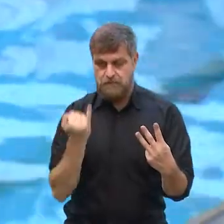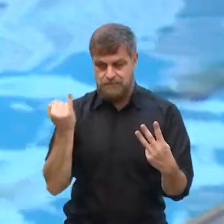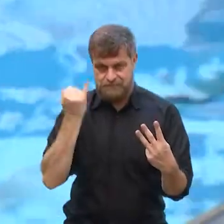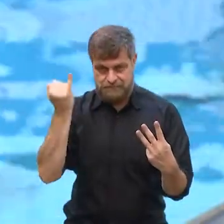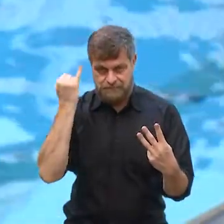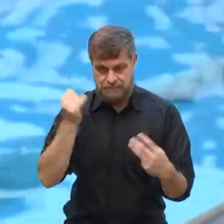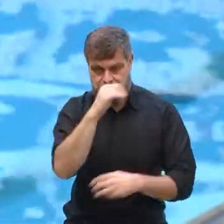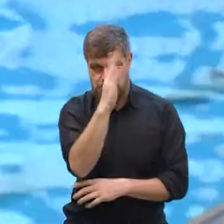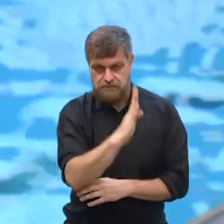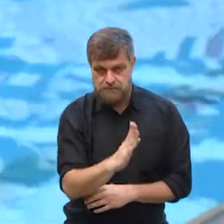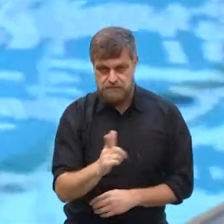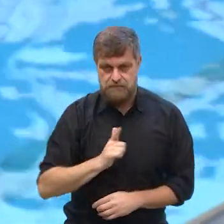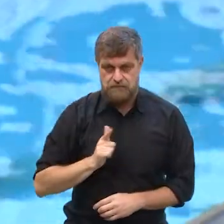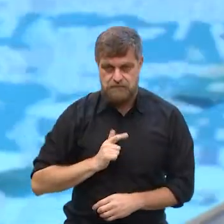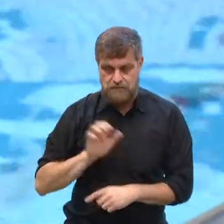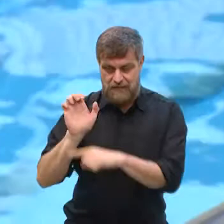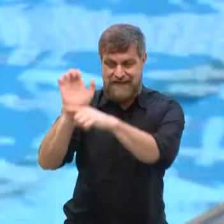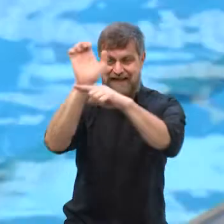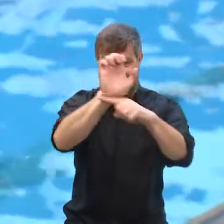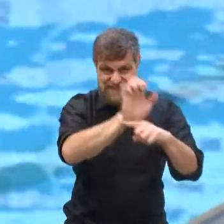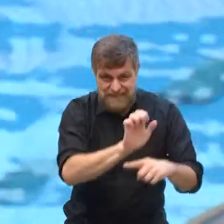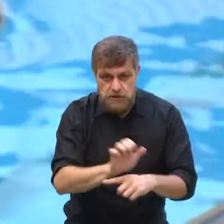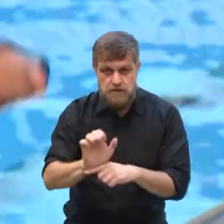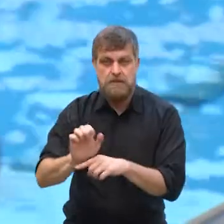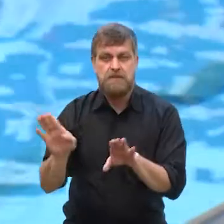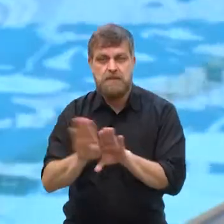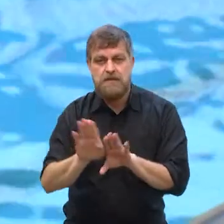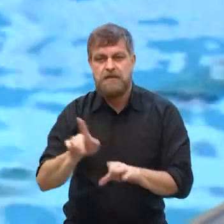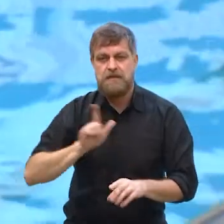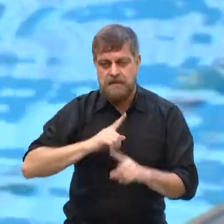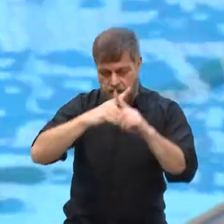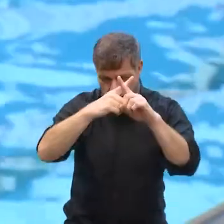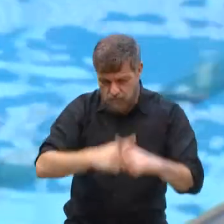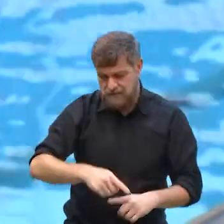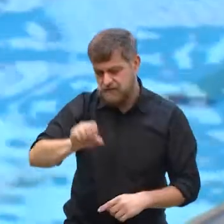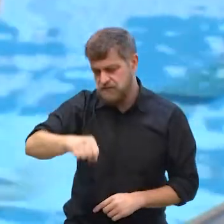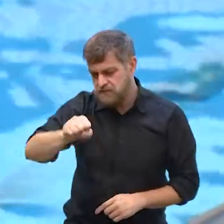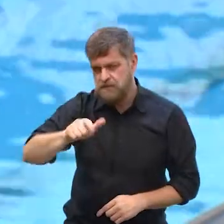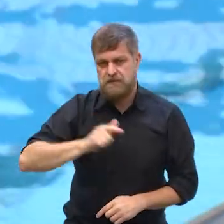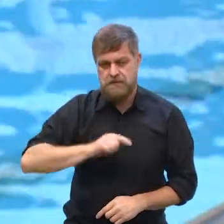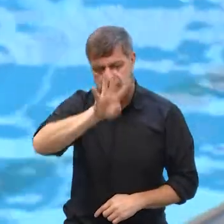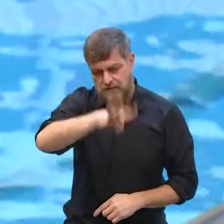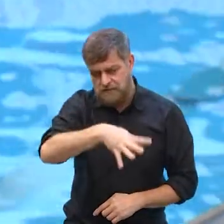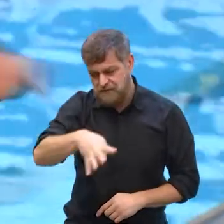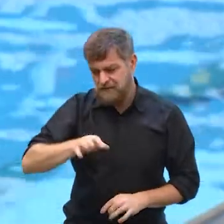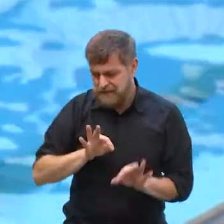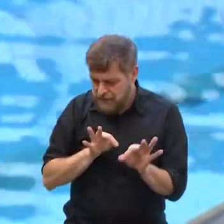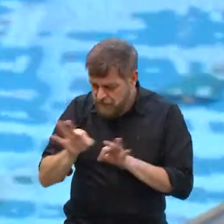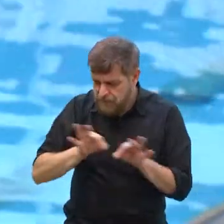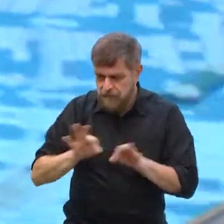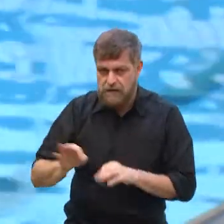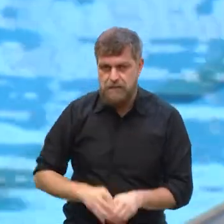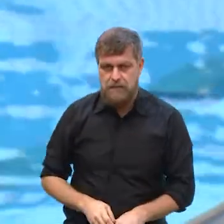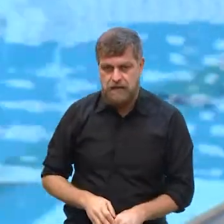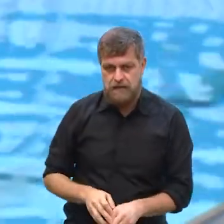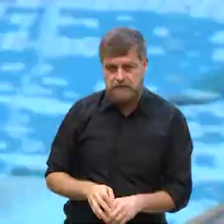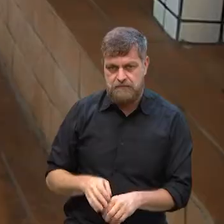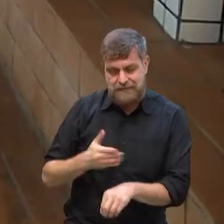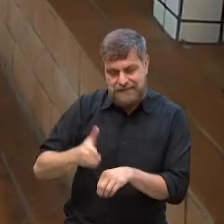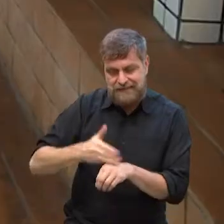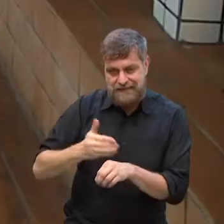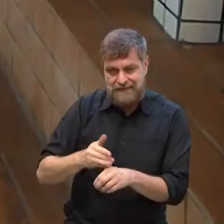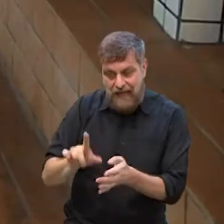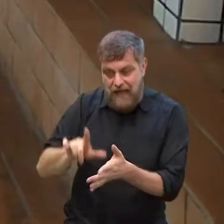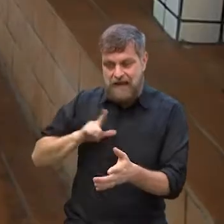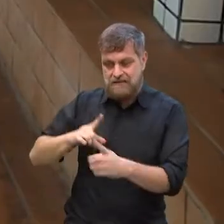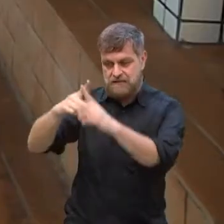Brasil, além das etapas regionais. Então a gente acaba tendo bastante competição, sim, um calendário aí que dá para a gente se preparar muito bem para as grandes competições.